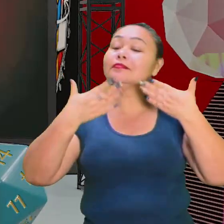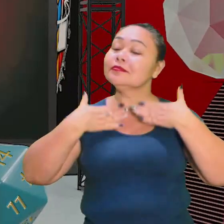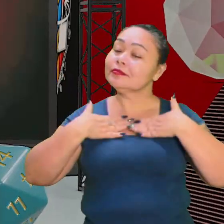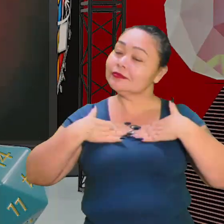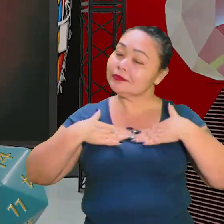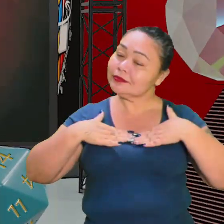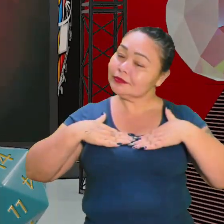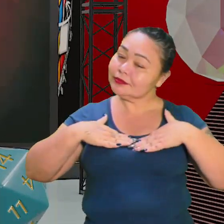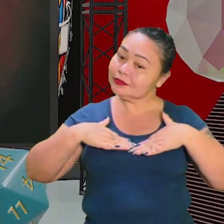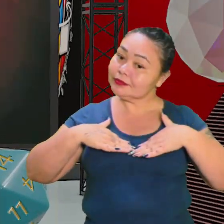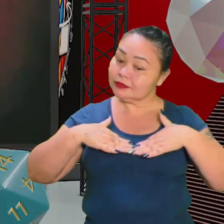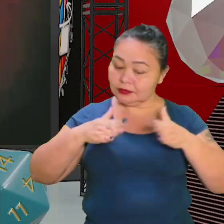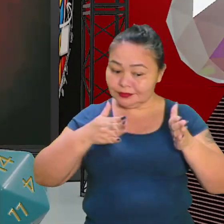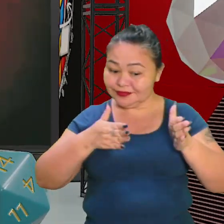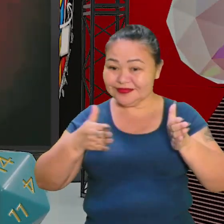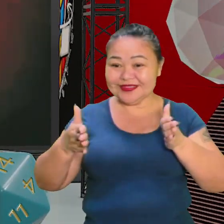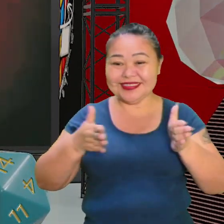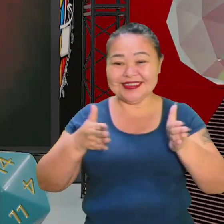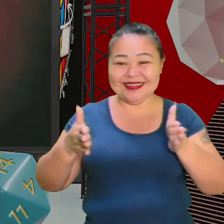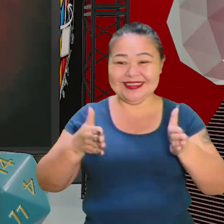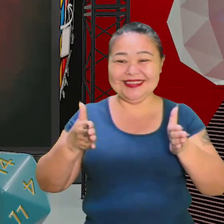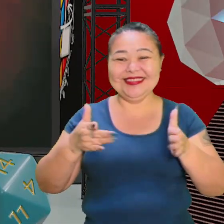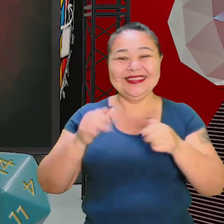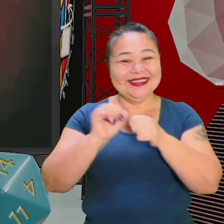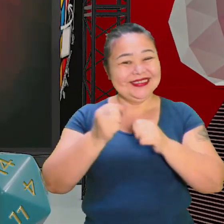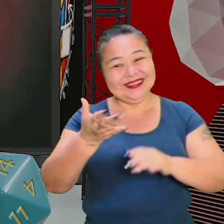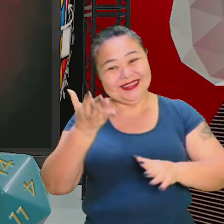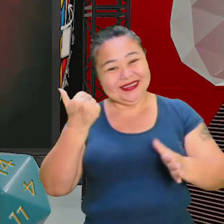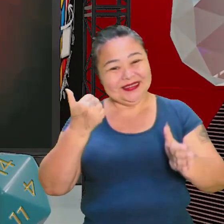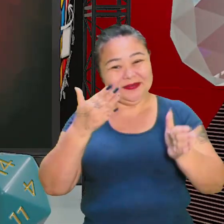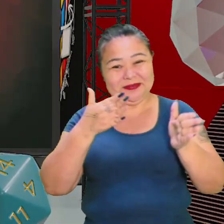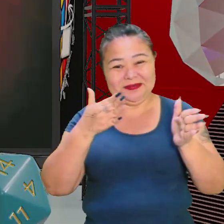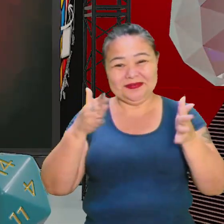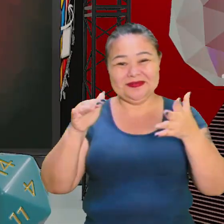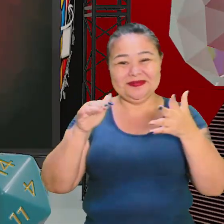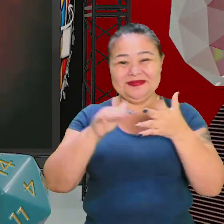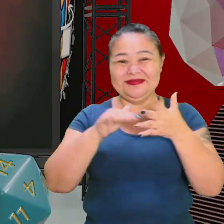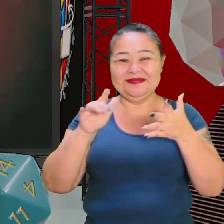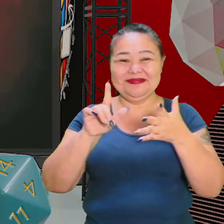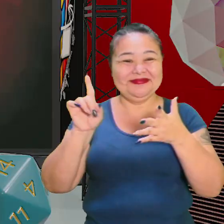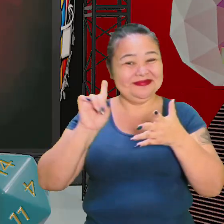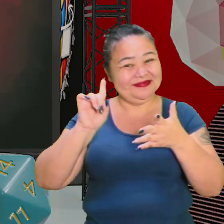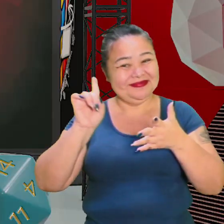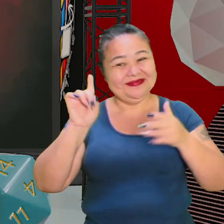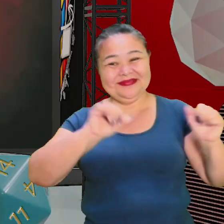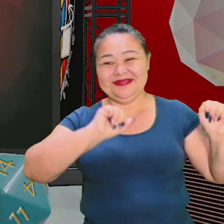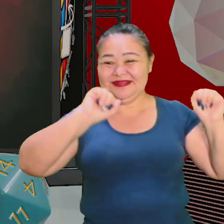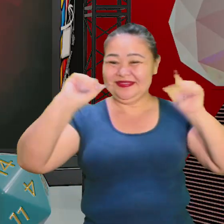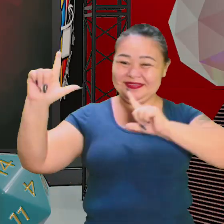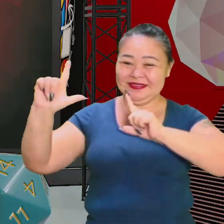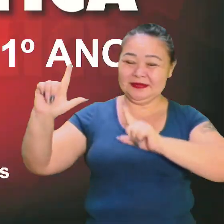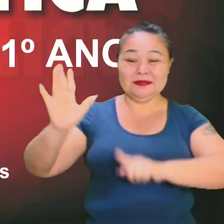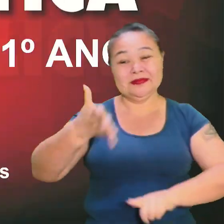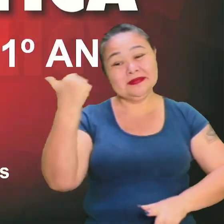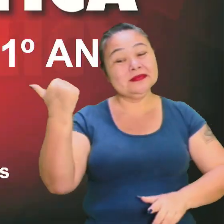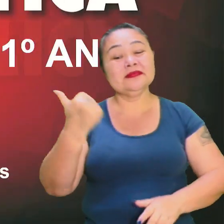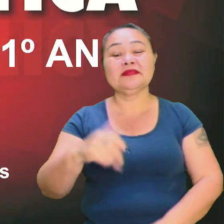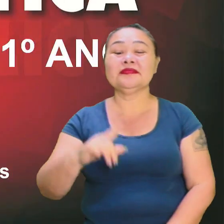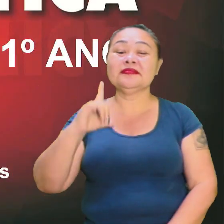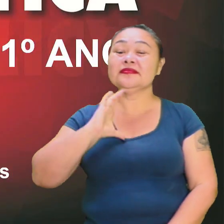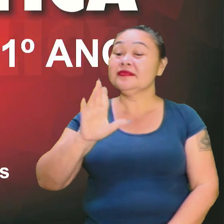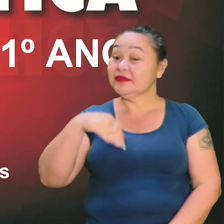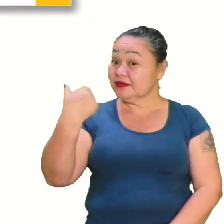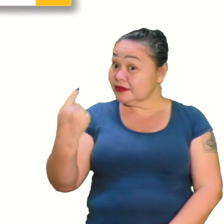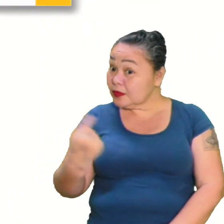que o intervalo. Intervalo. Então bora pro intervalo? Vamos? Não. Na telinha, diretor. Não? Na telinha, diretor. Vamos pro intervalo agora.